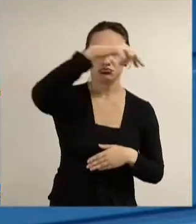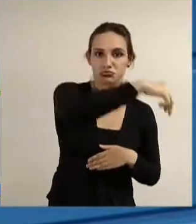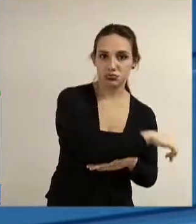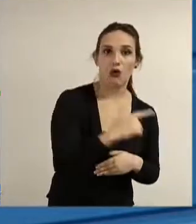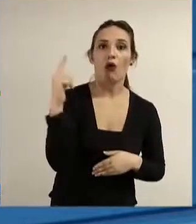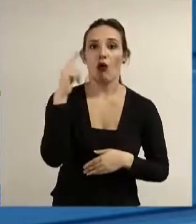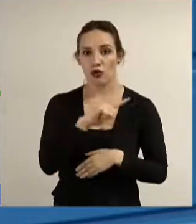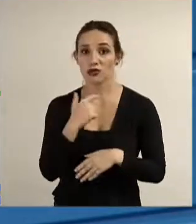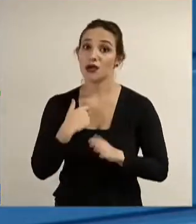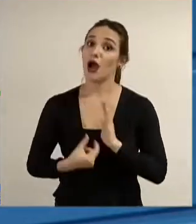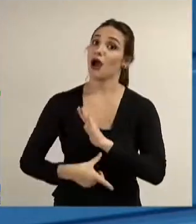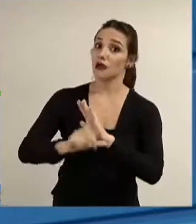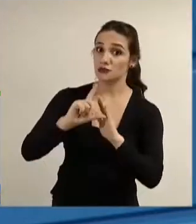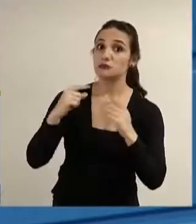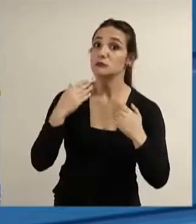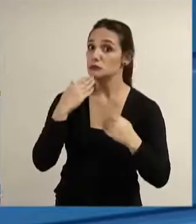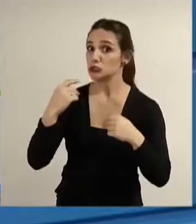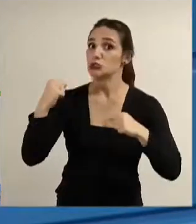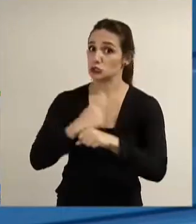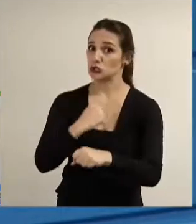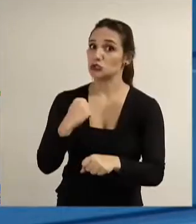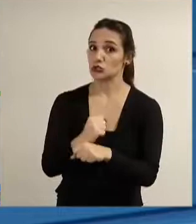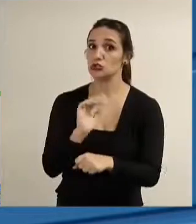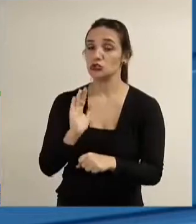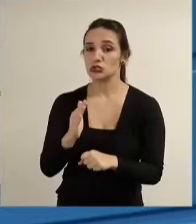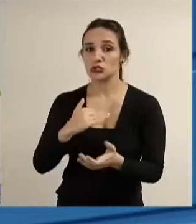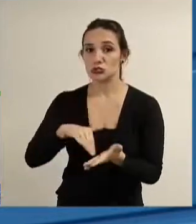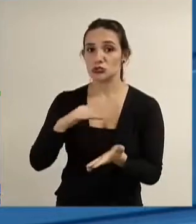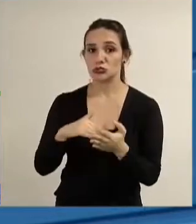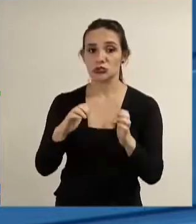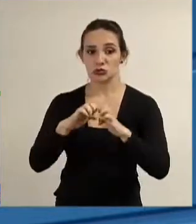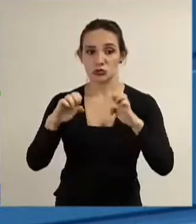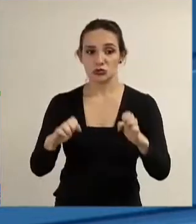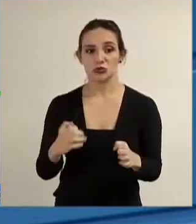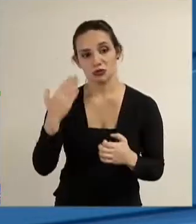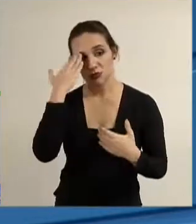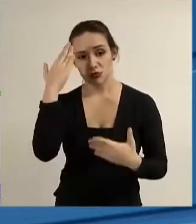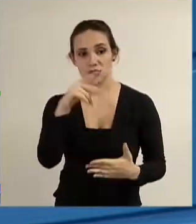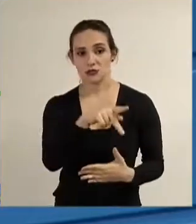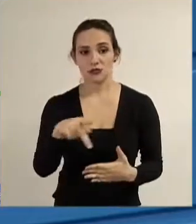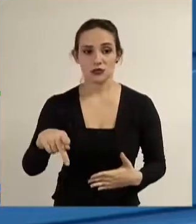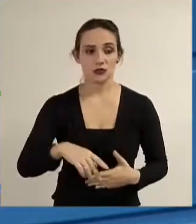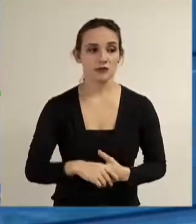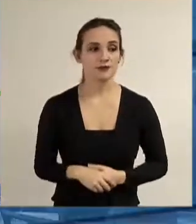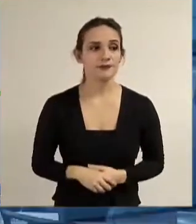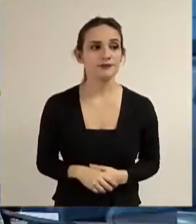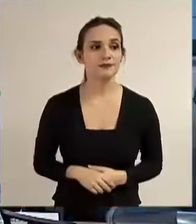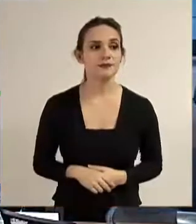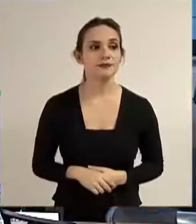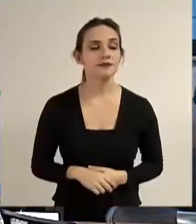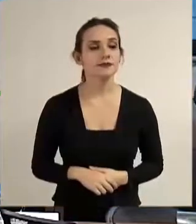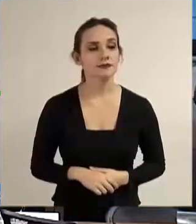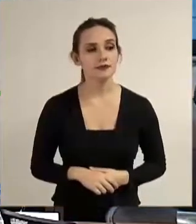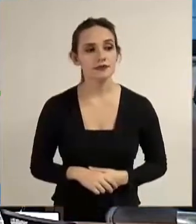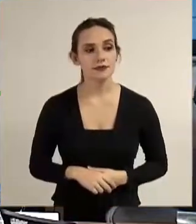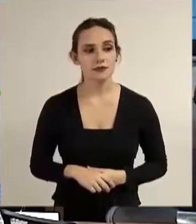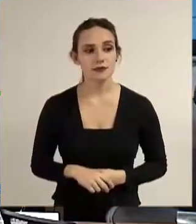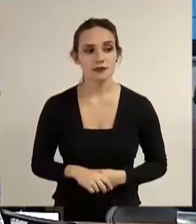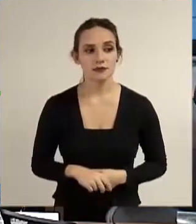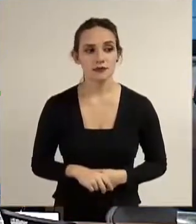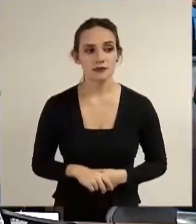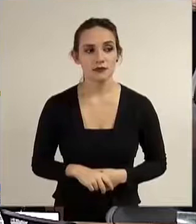isso. Estamos solicitando isso ao Governo do Estado e à Secretaria de Infraestrutura. Muito obrigado, senhor presidente.